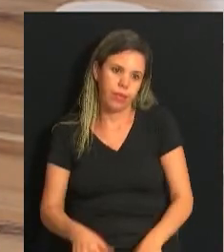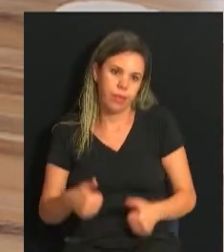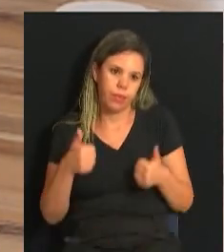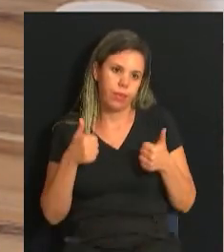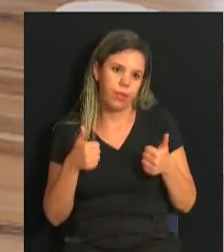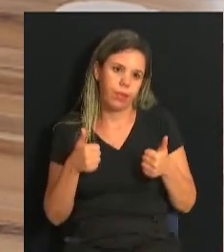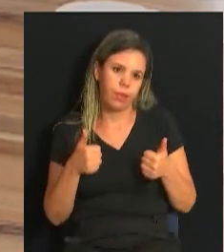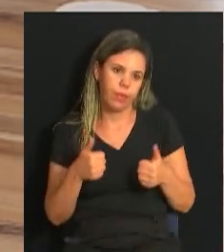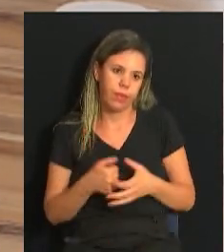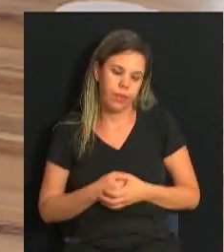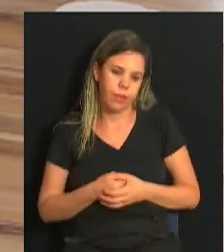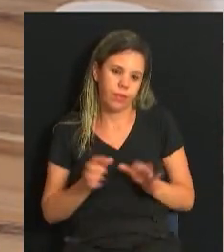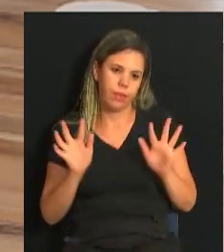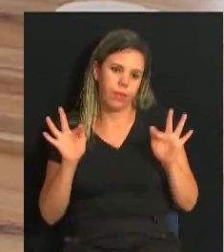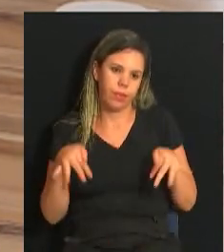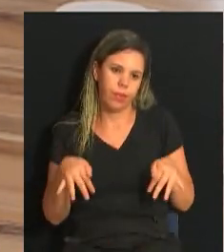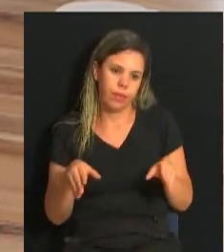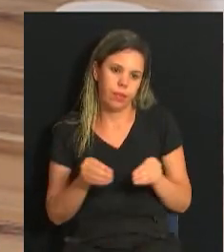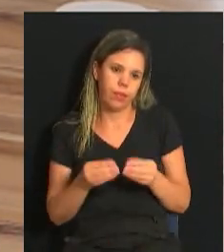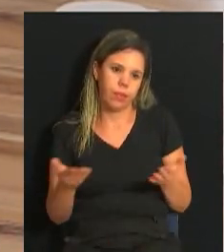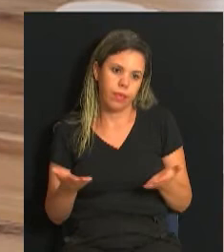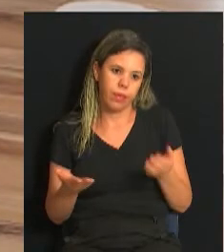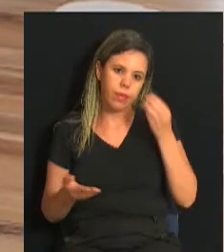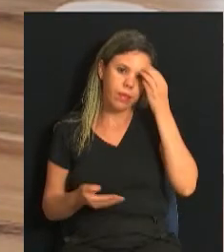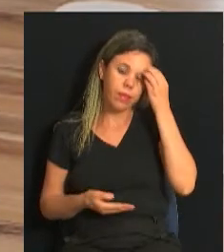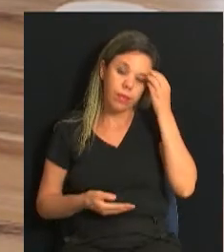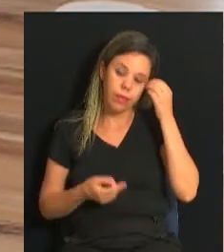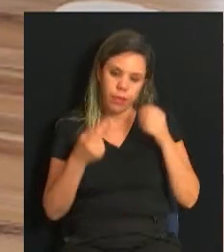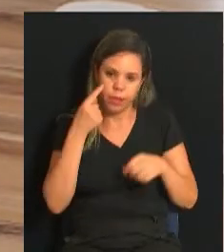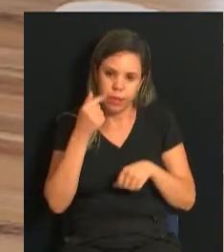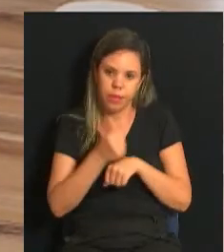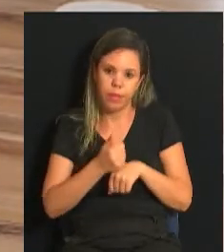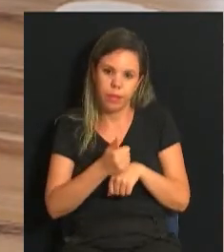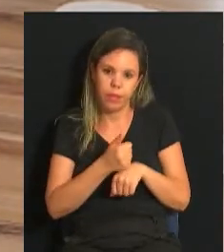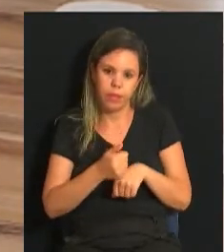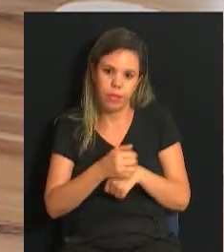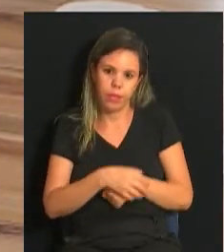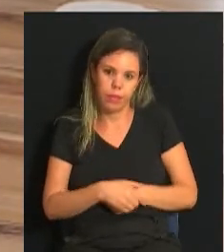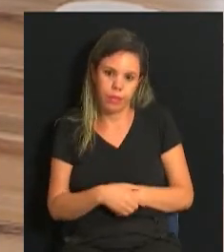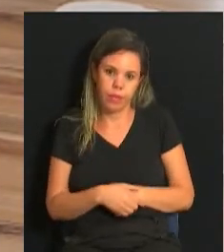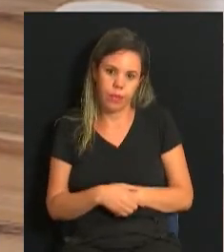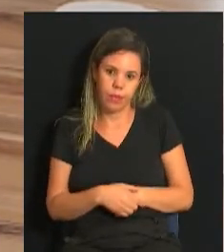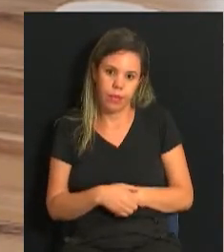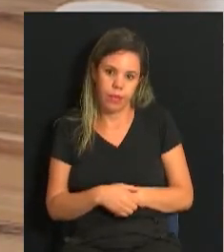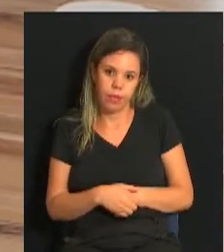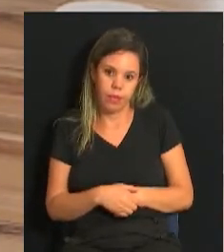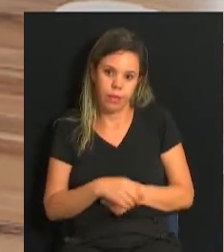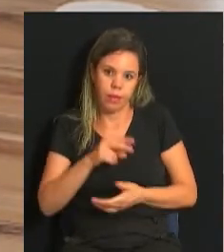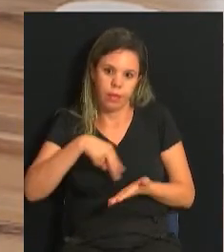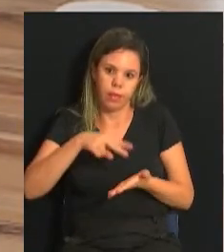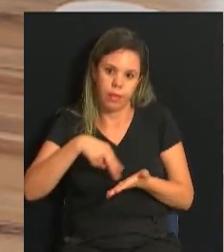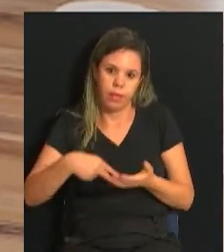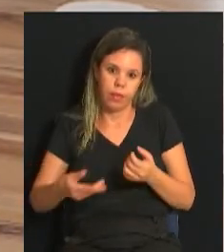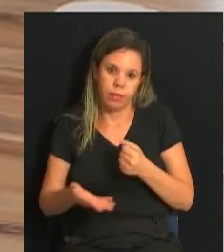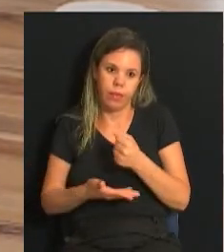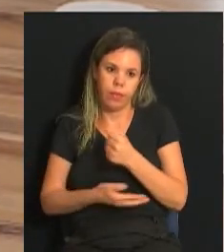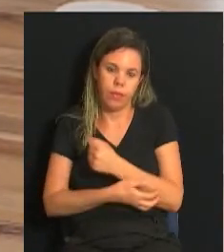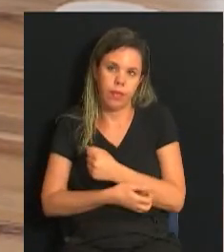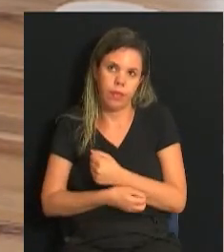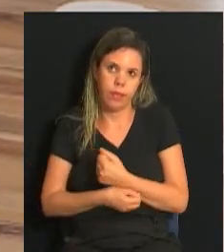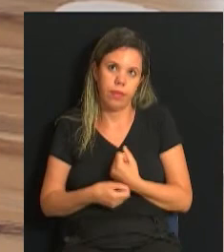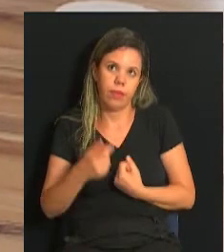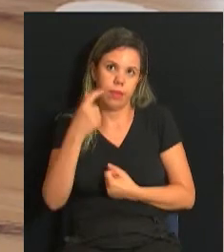é o seguinte então pra gente encerrar hoje o quadro se liga na profissão tem uma dancinha Olha eu